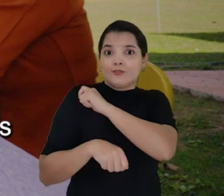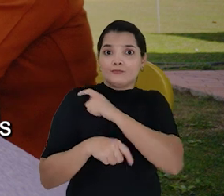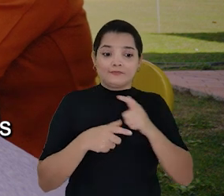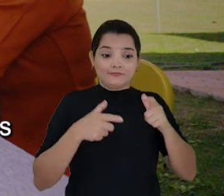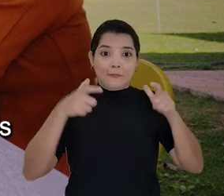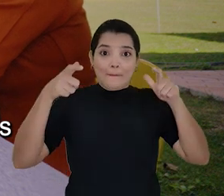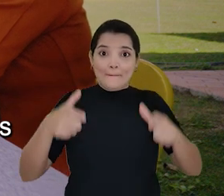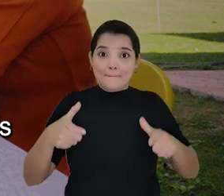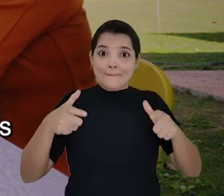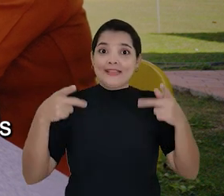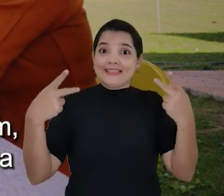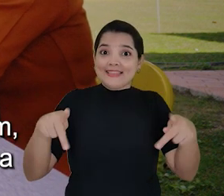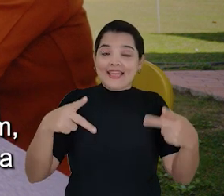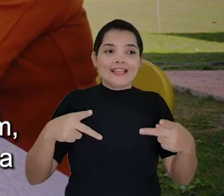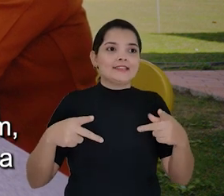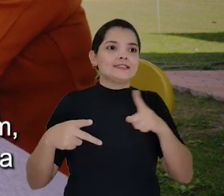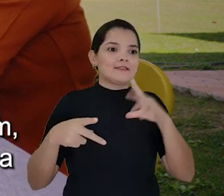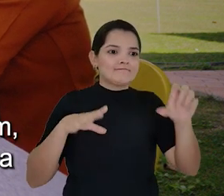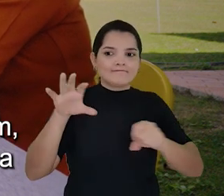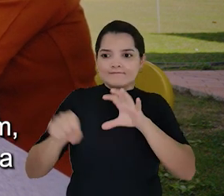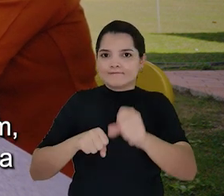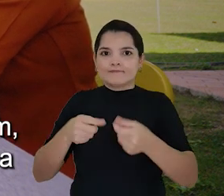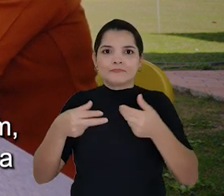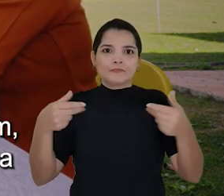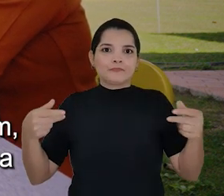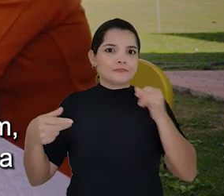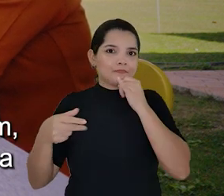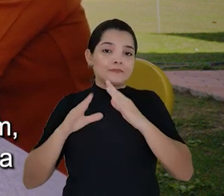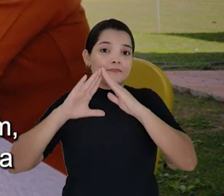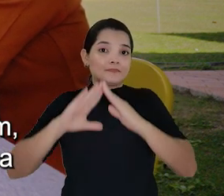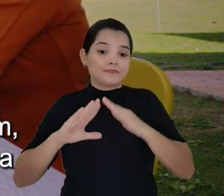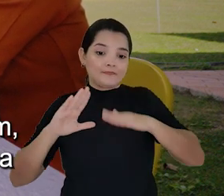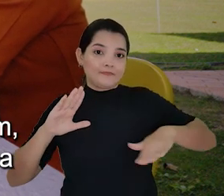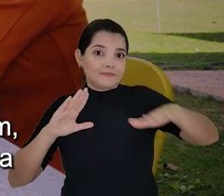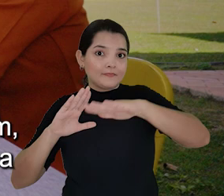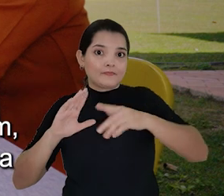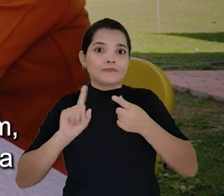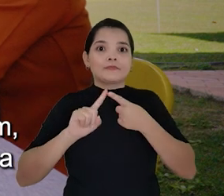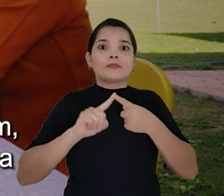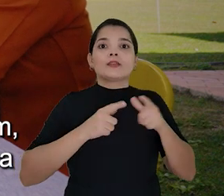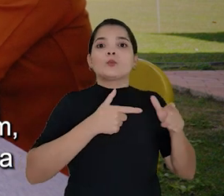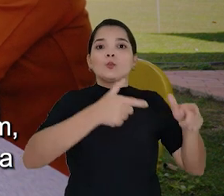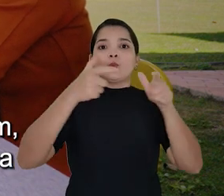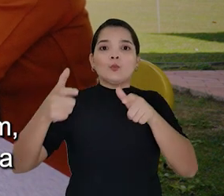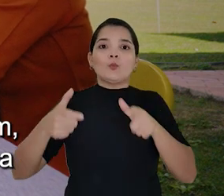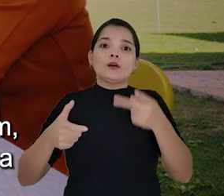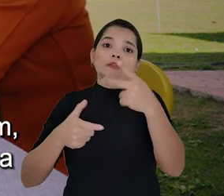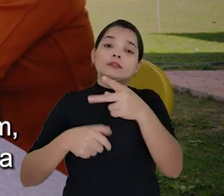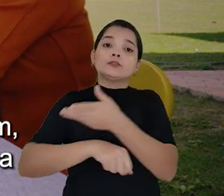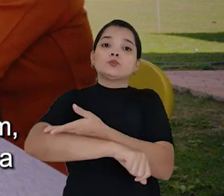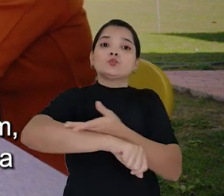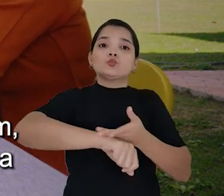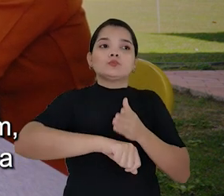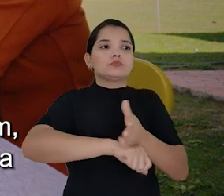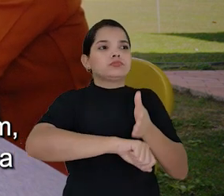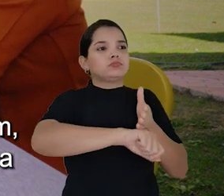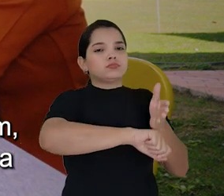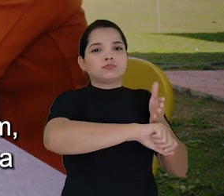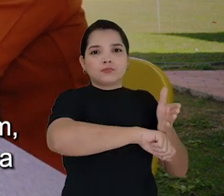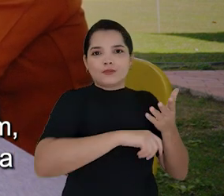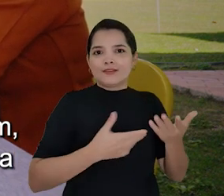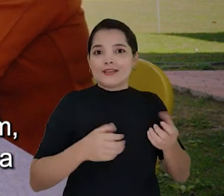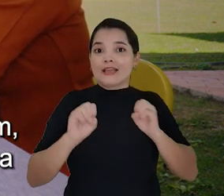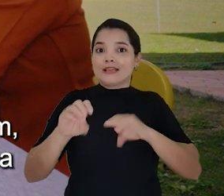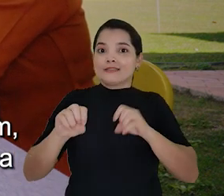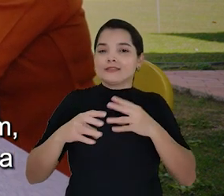seu próprio ambiente no local onde Residem eh os ambientes onde eles frequentam né então você vai ensinar